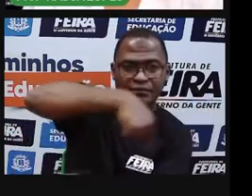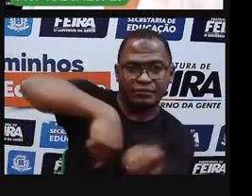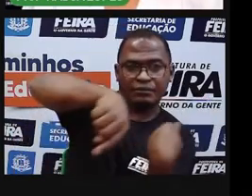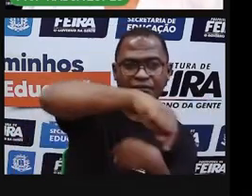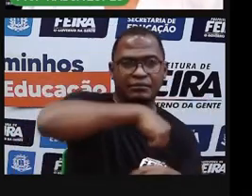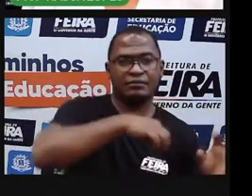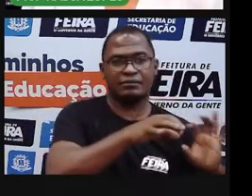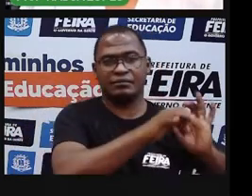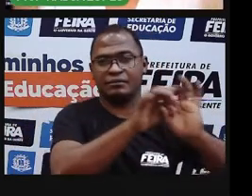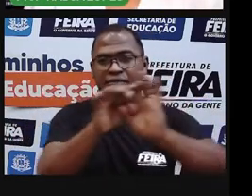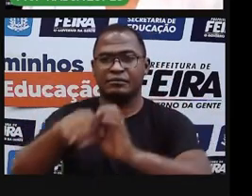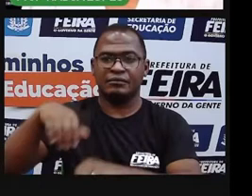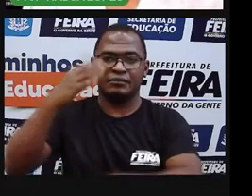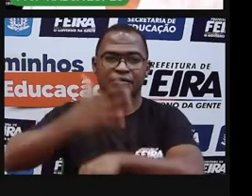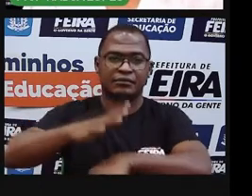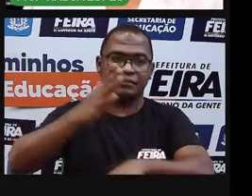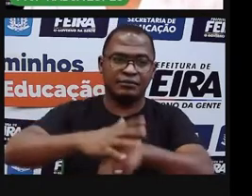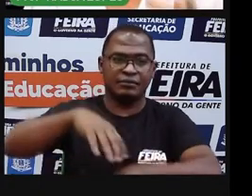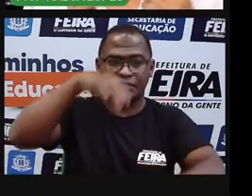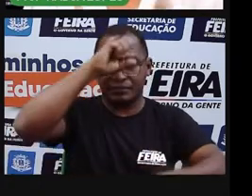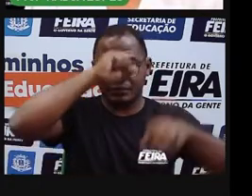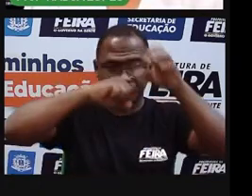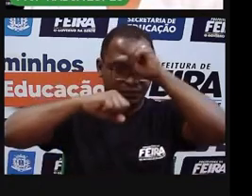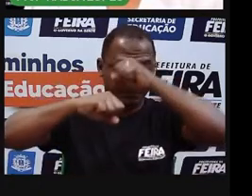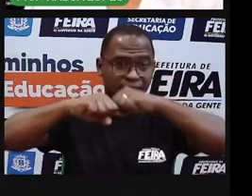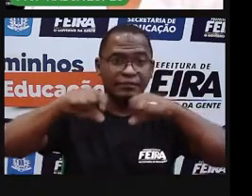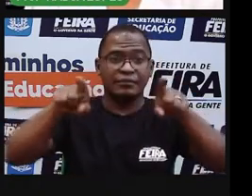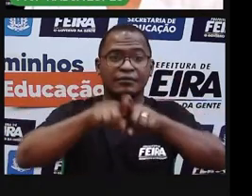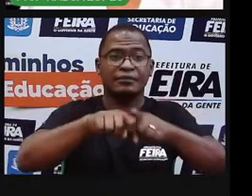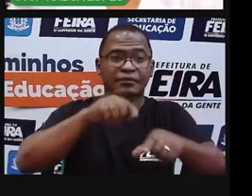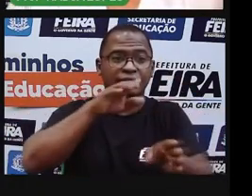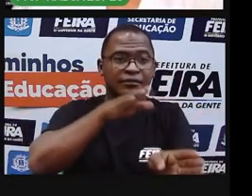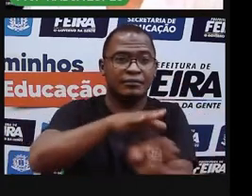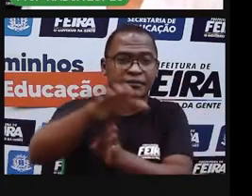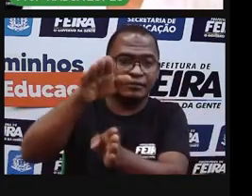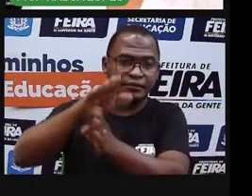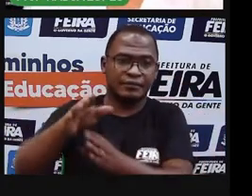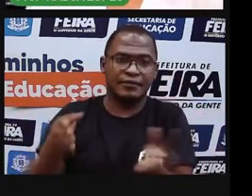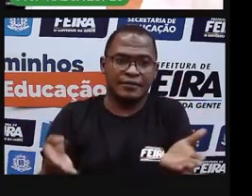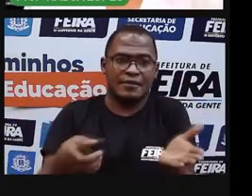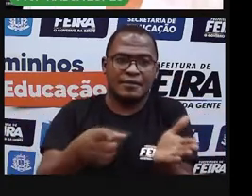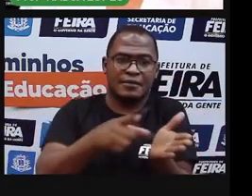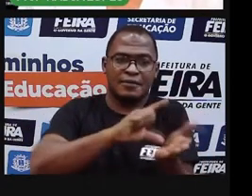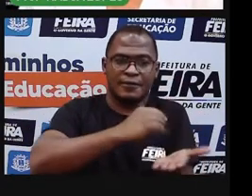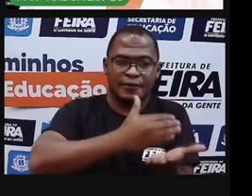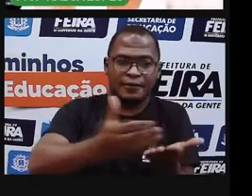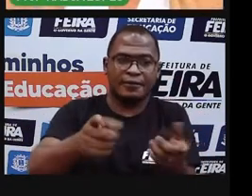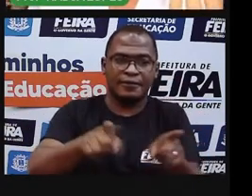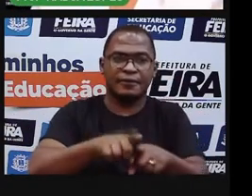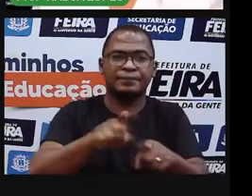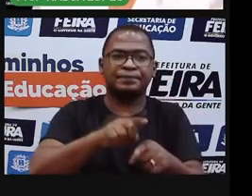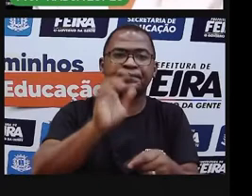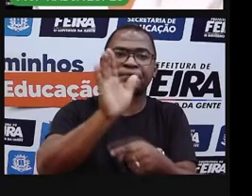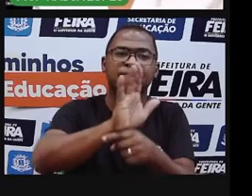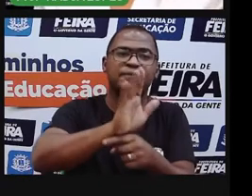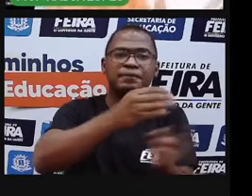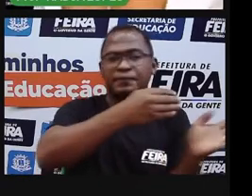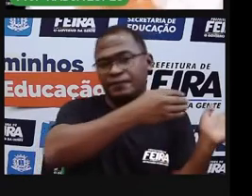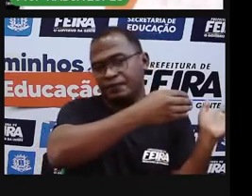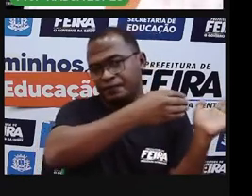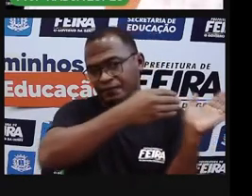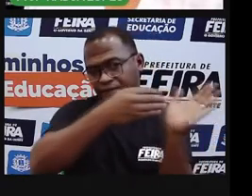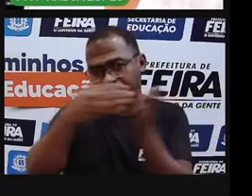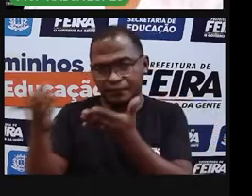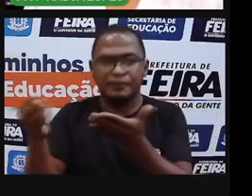de tudo isso também e para começar e vou trazer essa mensagem para vocês que é sempre bom a gente motivar